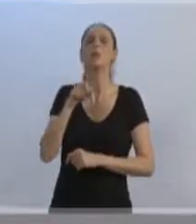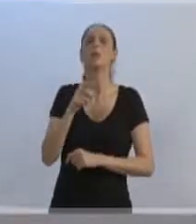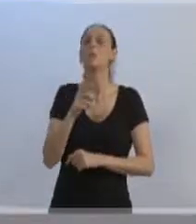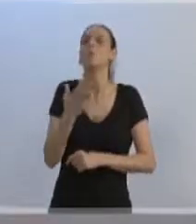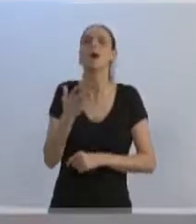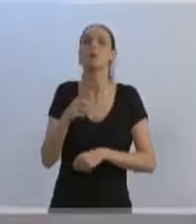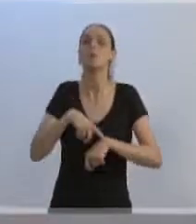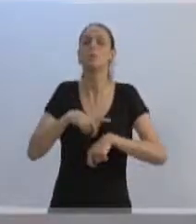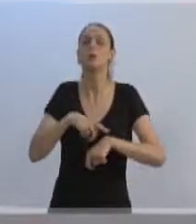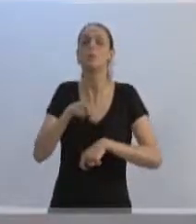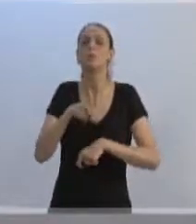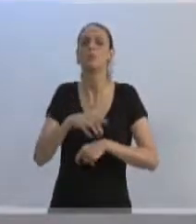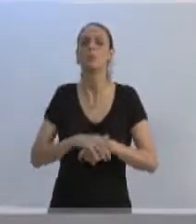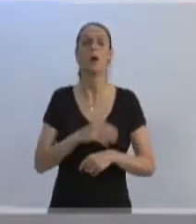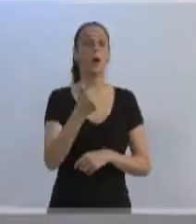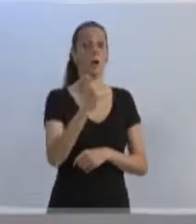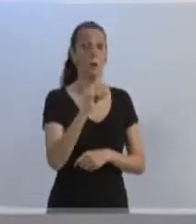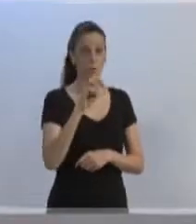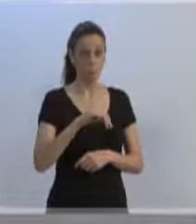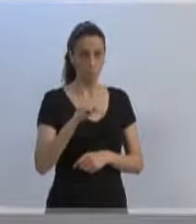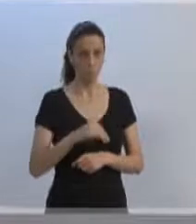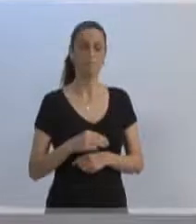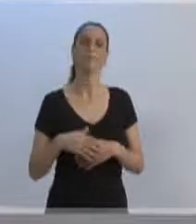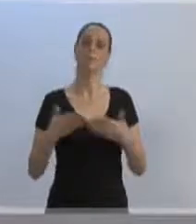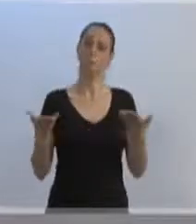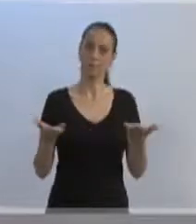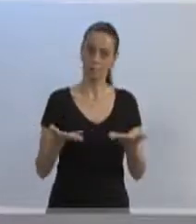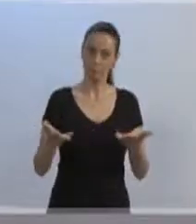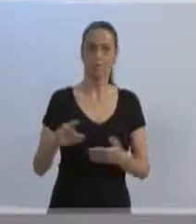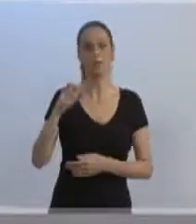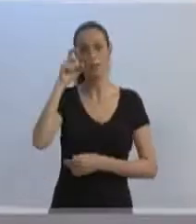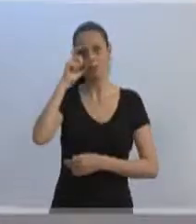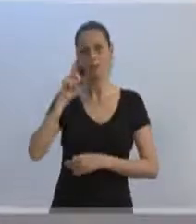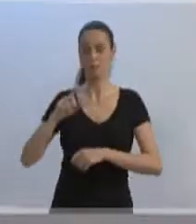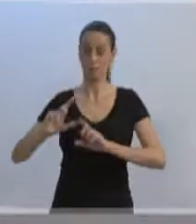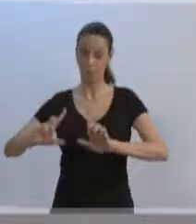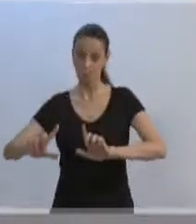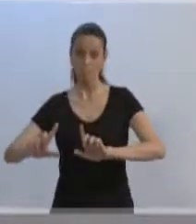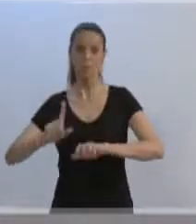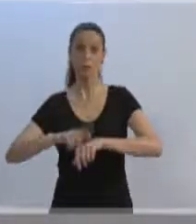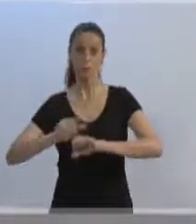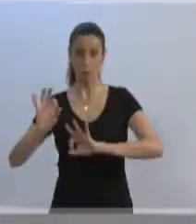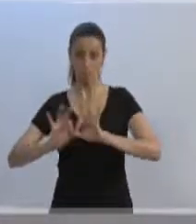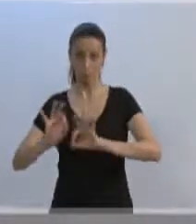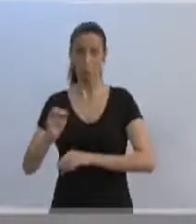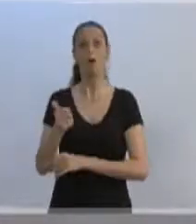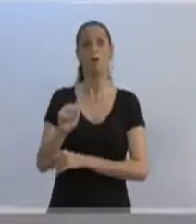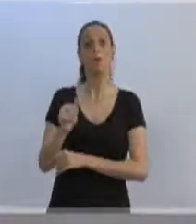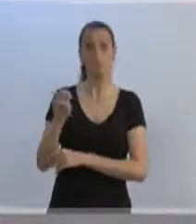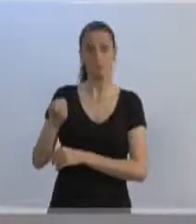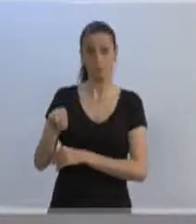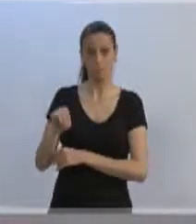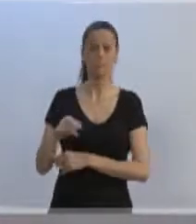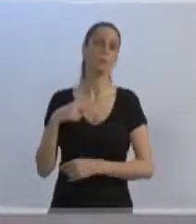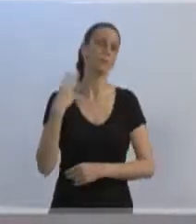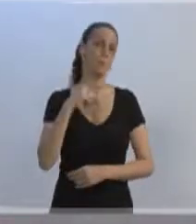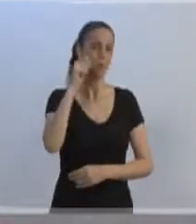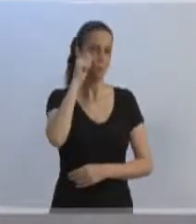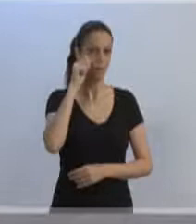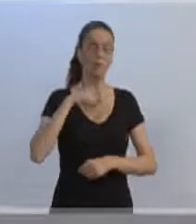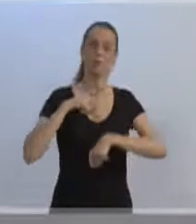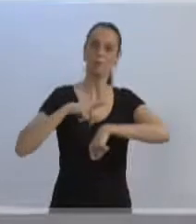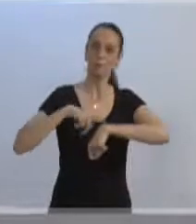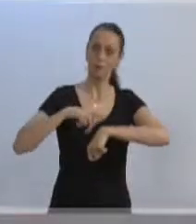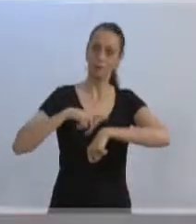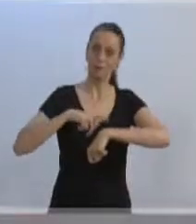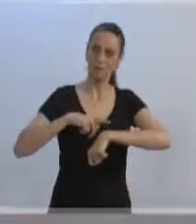minutos 11 minutos então ali pode ajustar o tempo e vereador almir então que dispõe